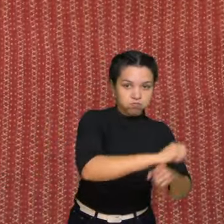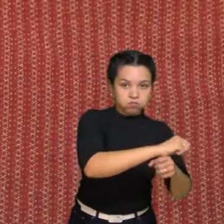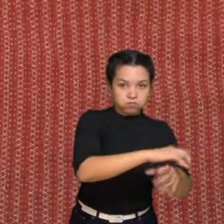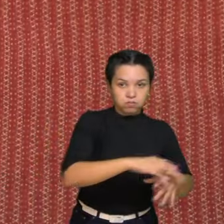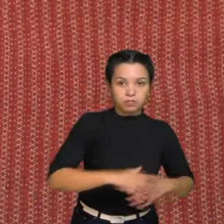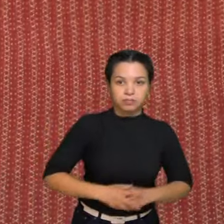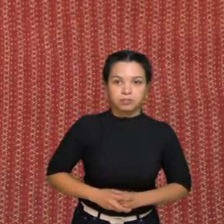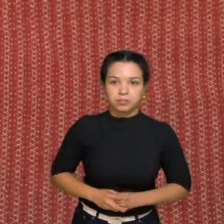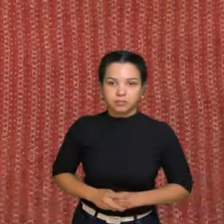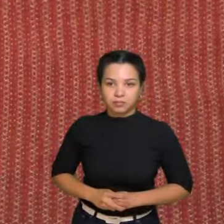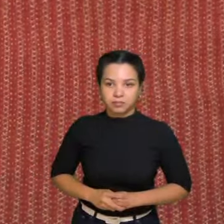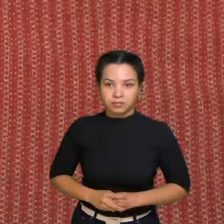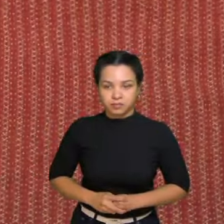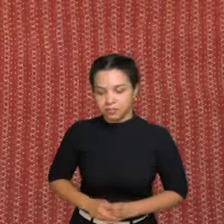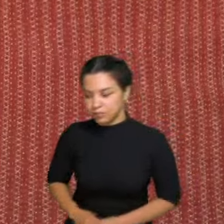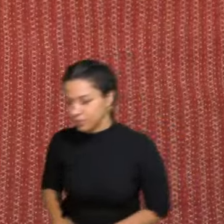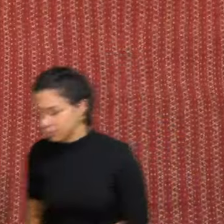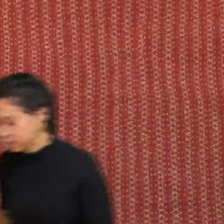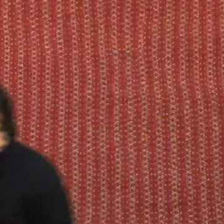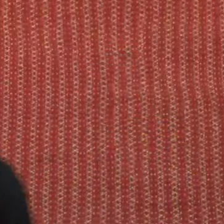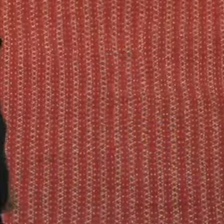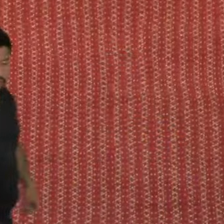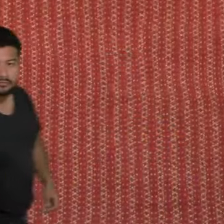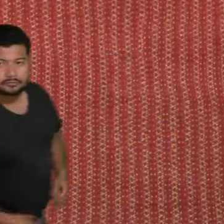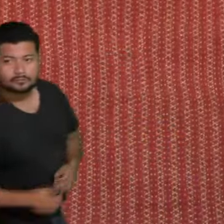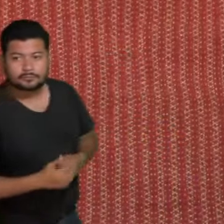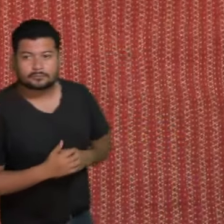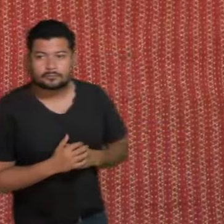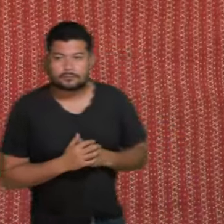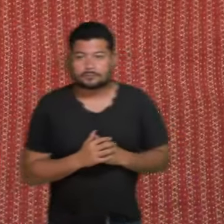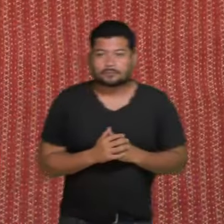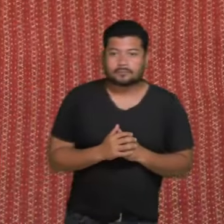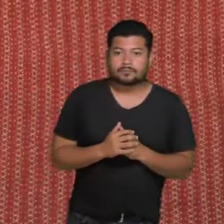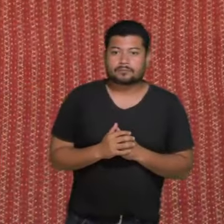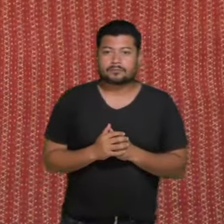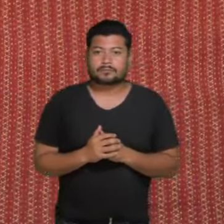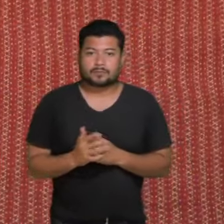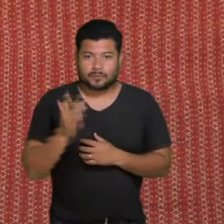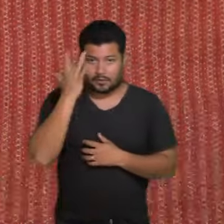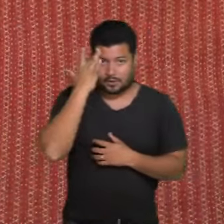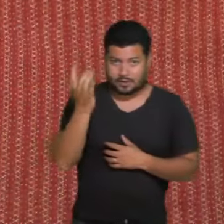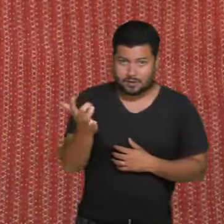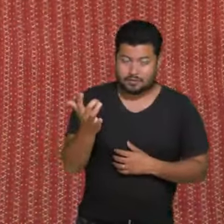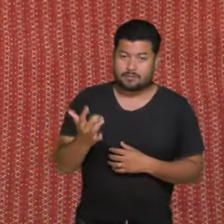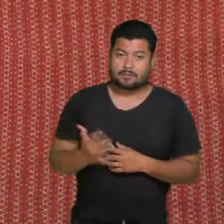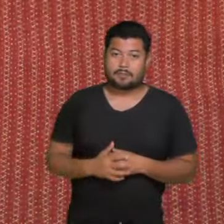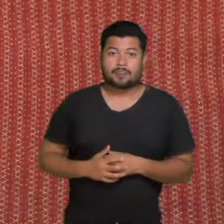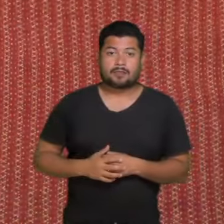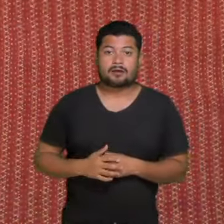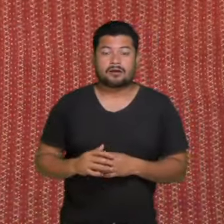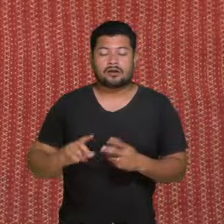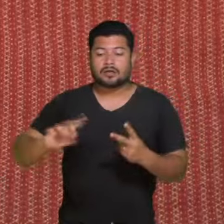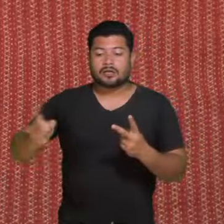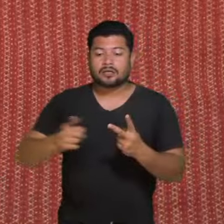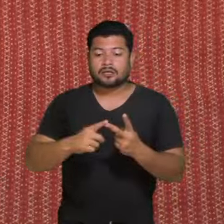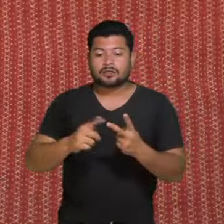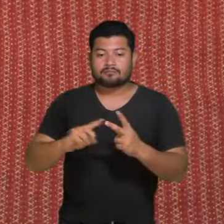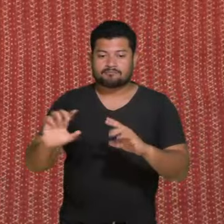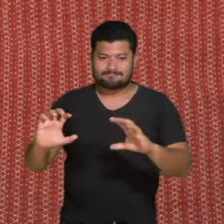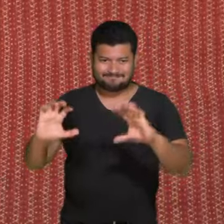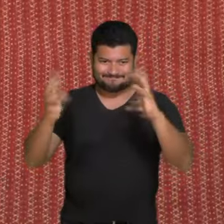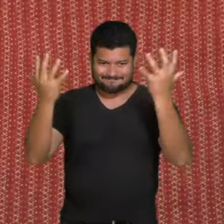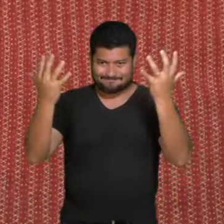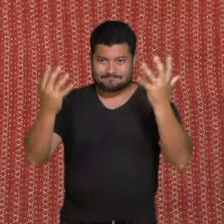da Chapecoense no ano de 2016. Esse será amanhã. E o segundo evento, senhor presidente,